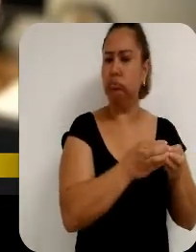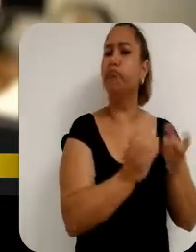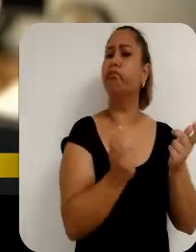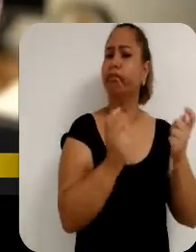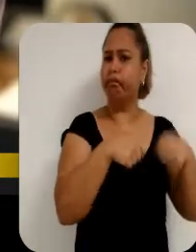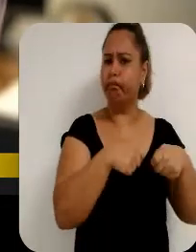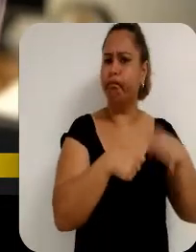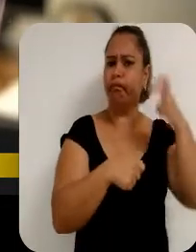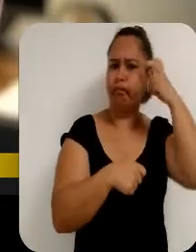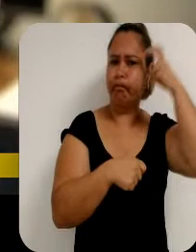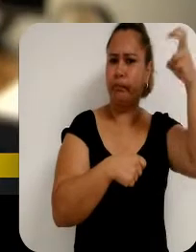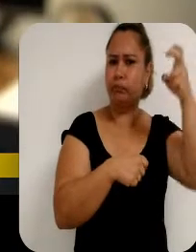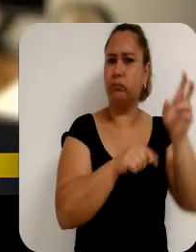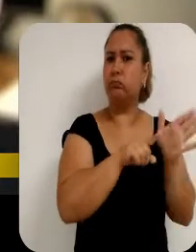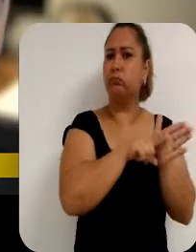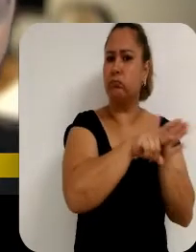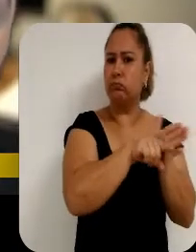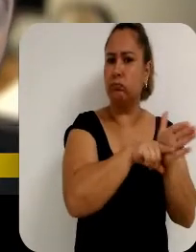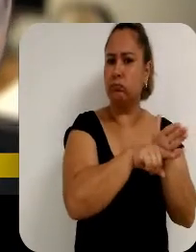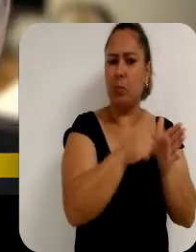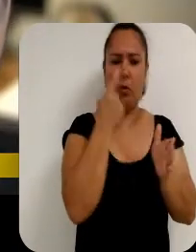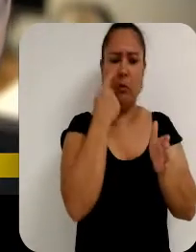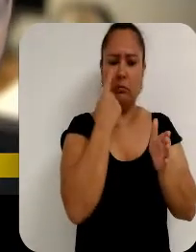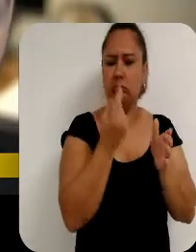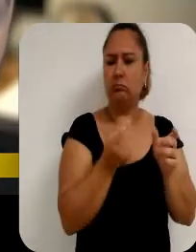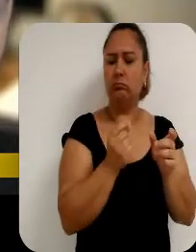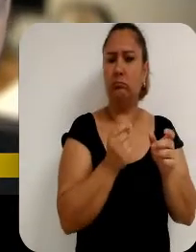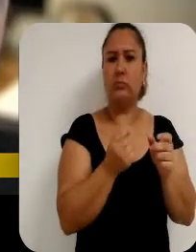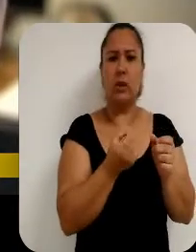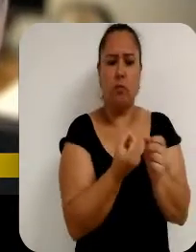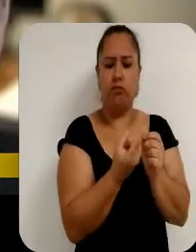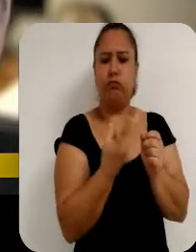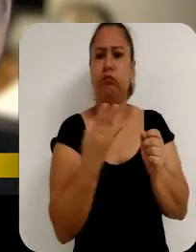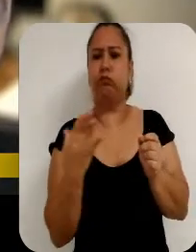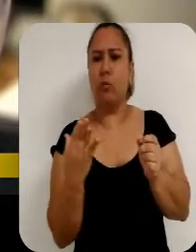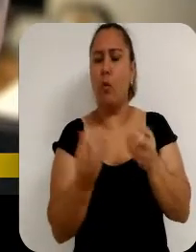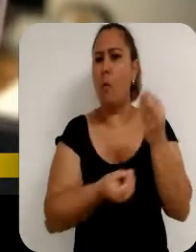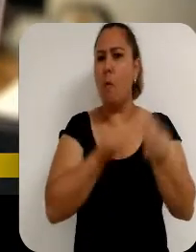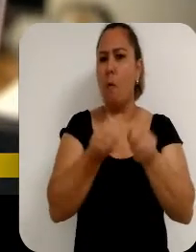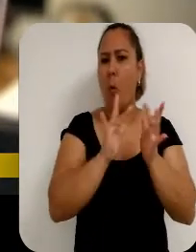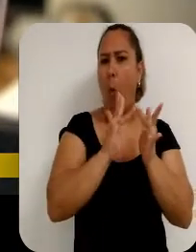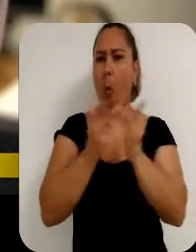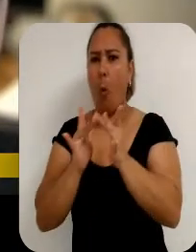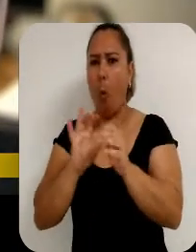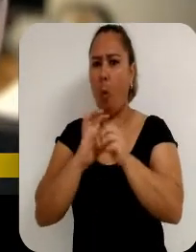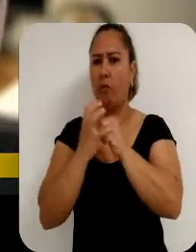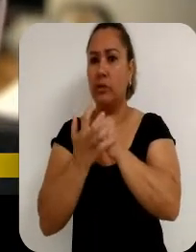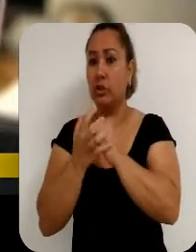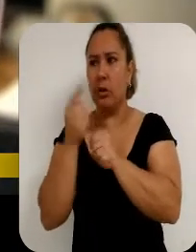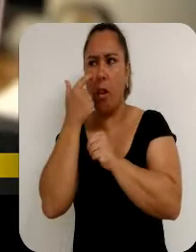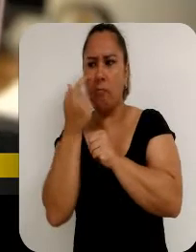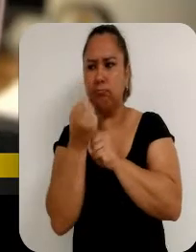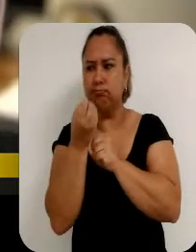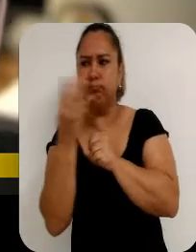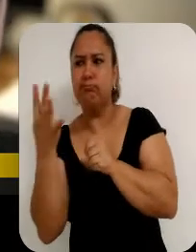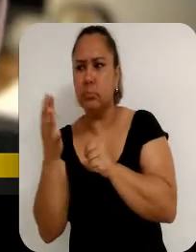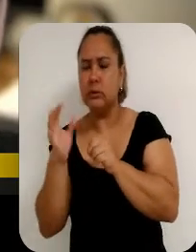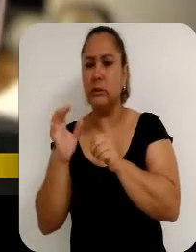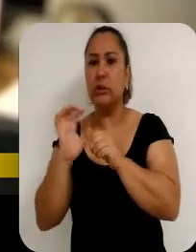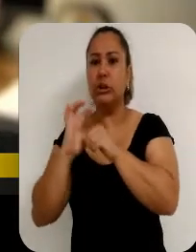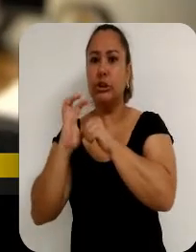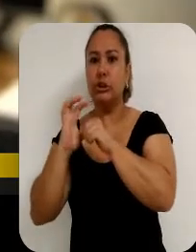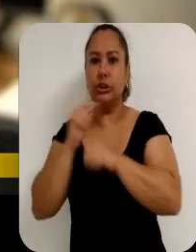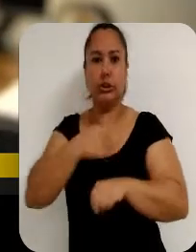pegou os dados da transmissão da Covid-19 na China, pegou os dados da transmissão da